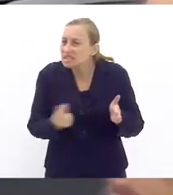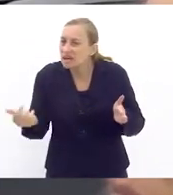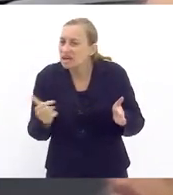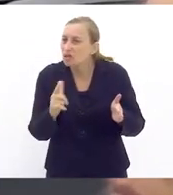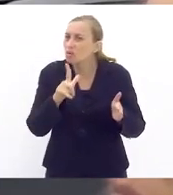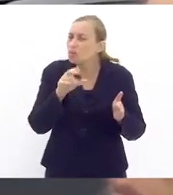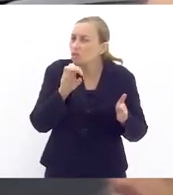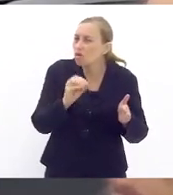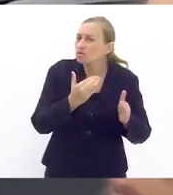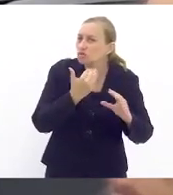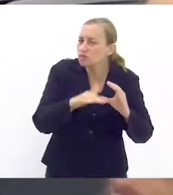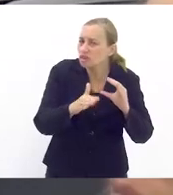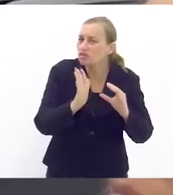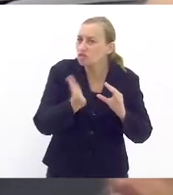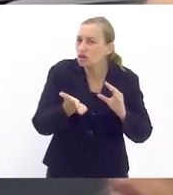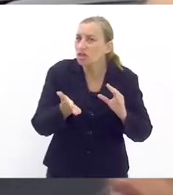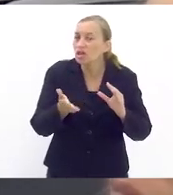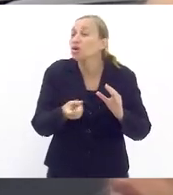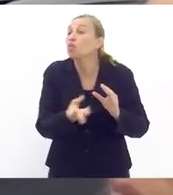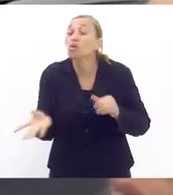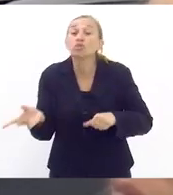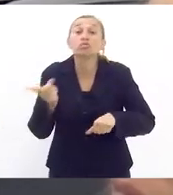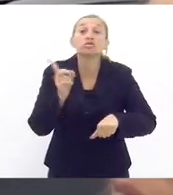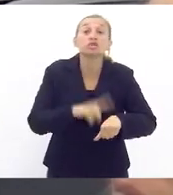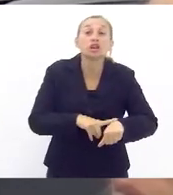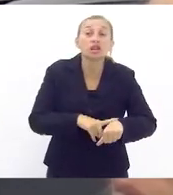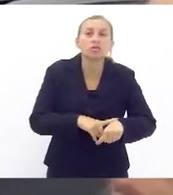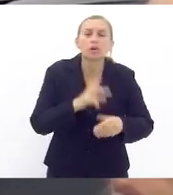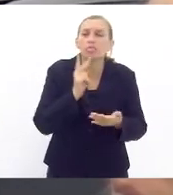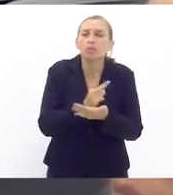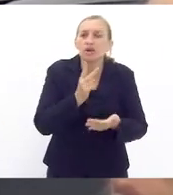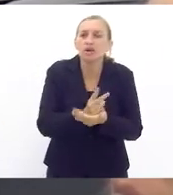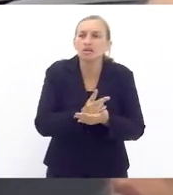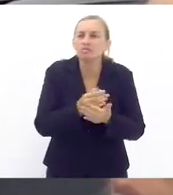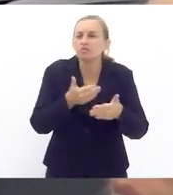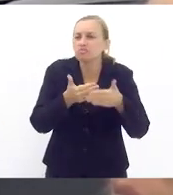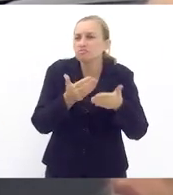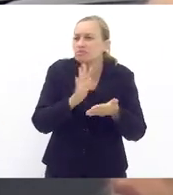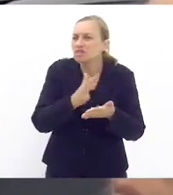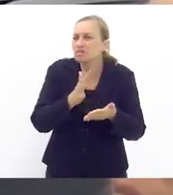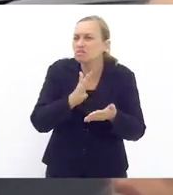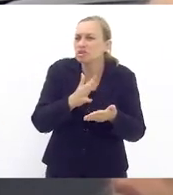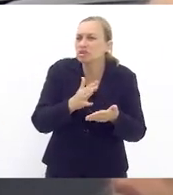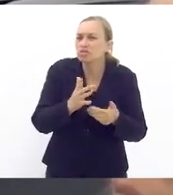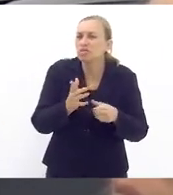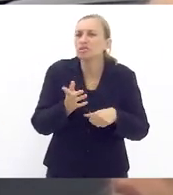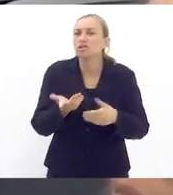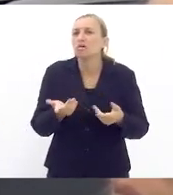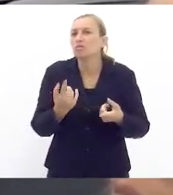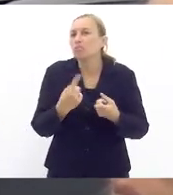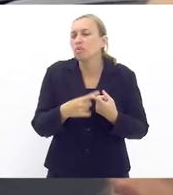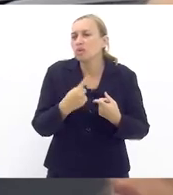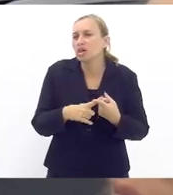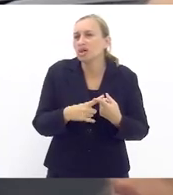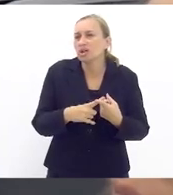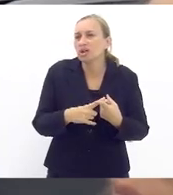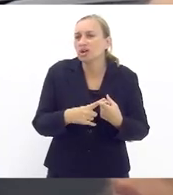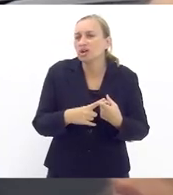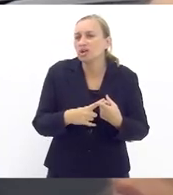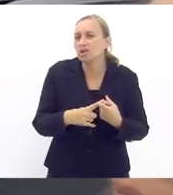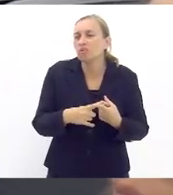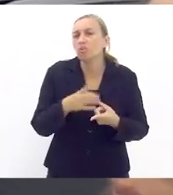do lado foi enviado E aí em quanto tempo mesmo que seja uma aproximação agora nesse momento porque eu